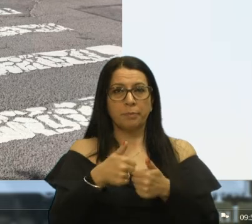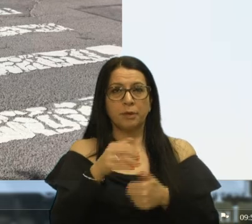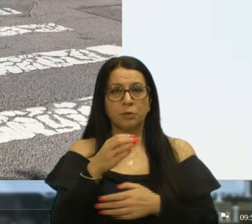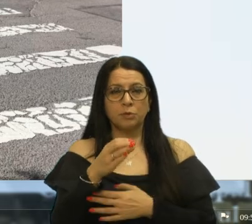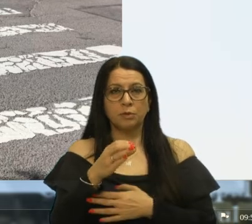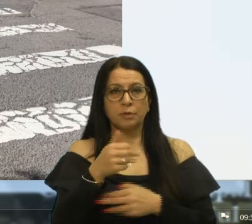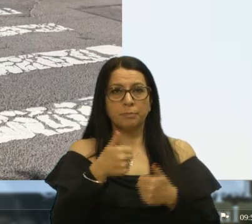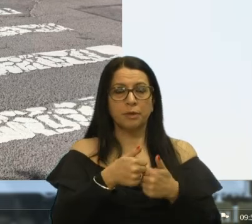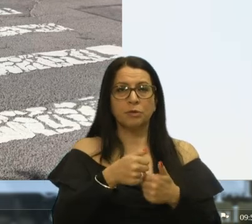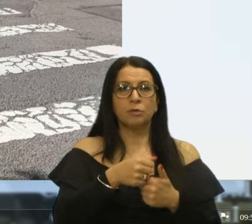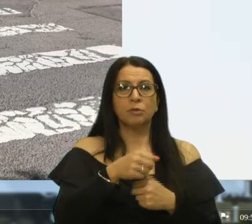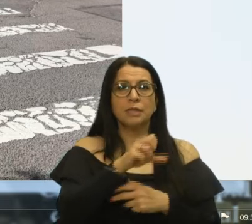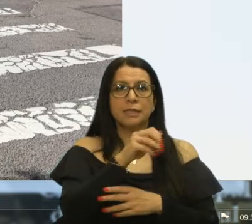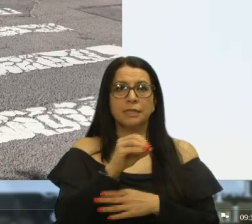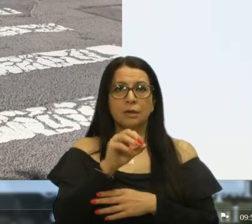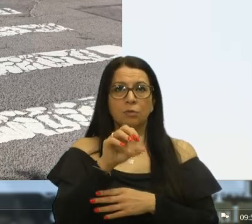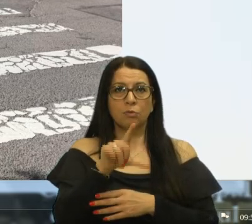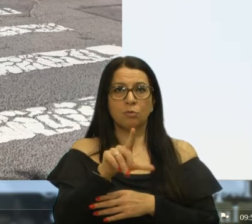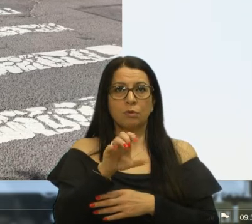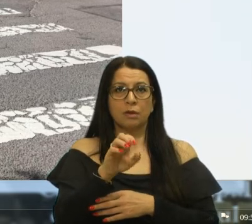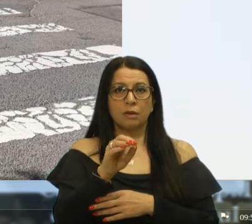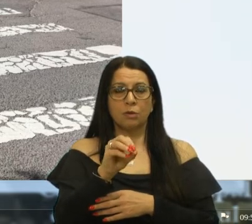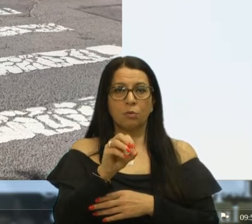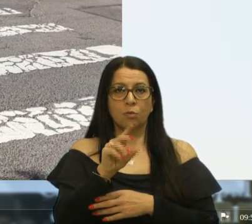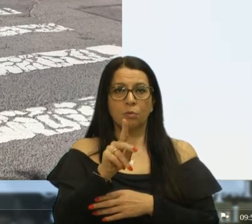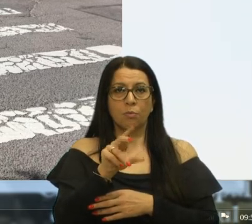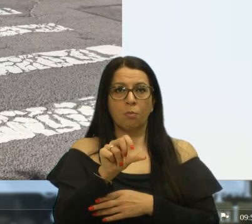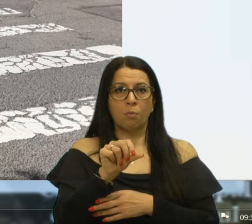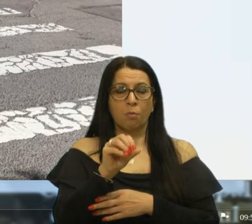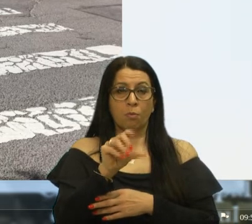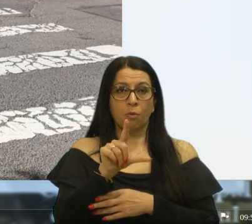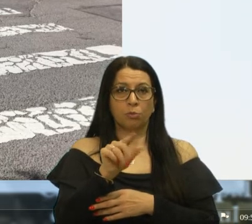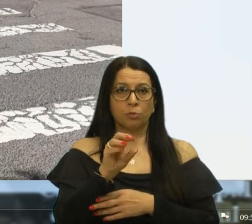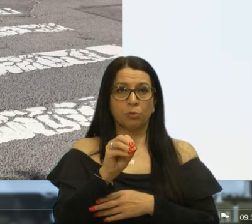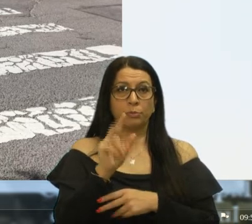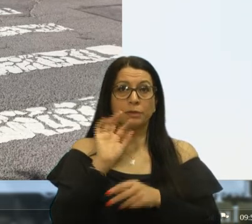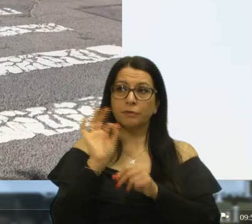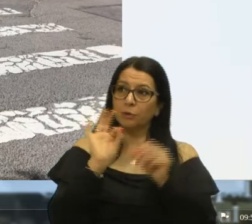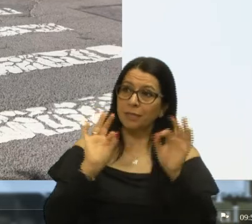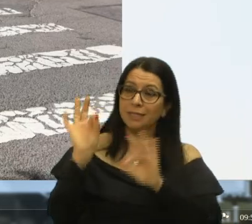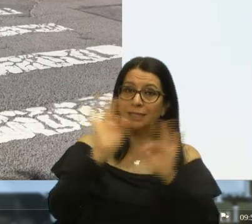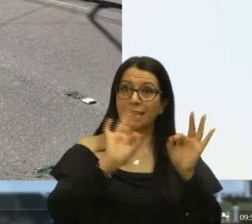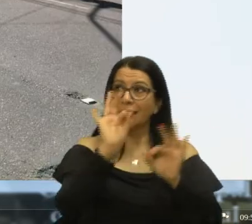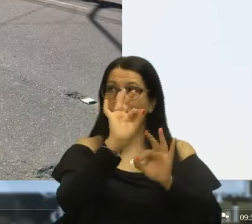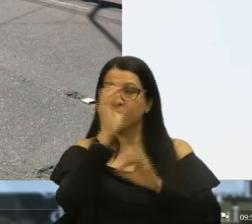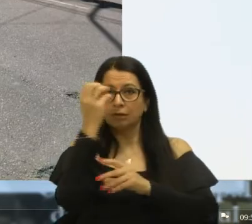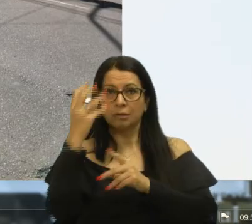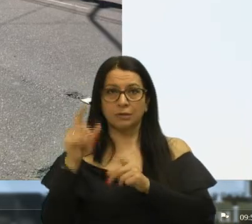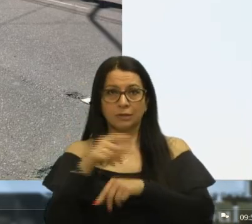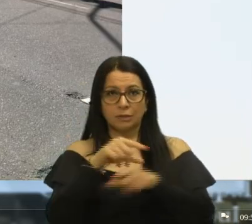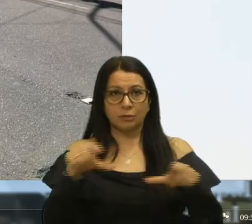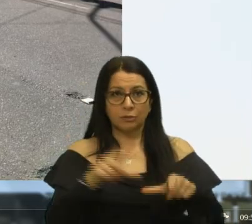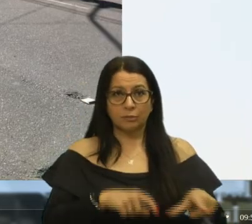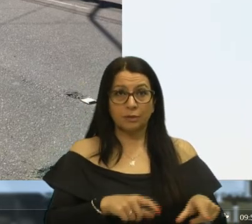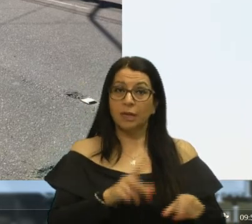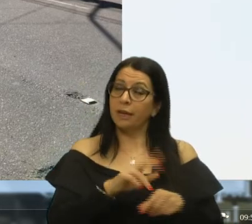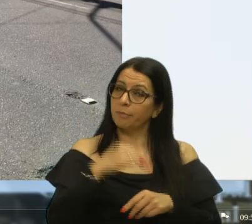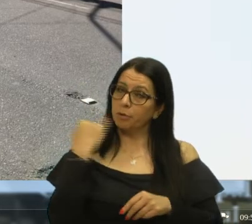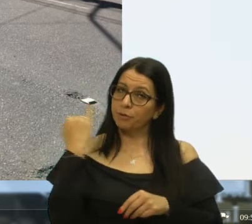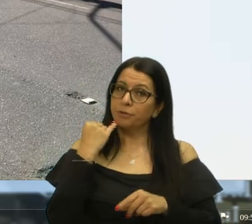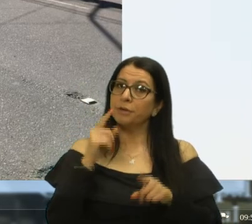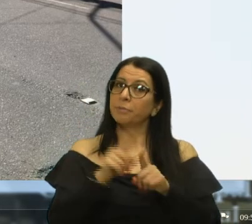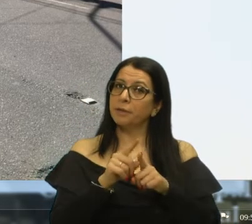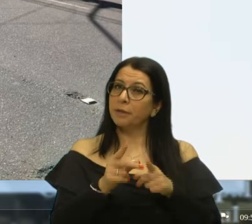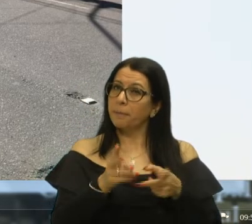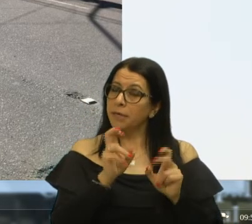Leopoldo, onde observei diversos pontos que precisam de revitalização da sinalização viária. Isso é muito importante também. E a gente